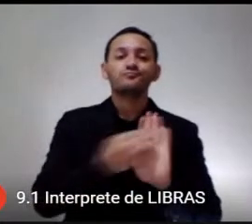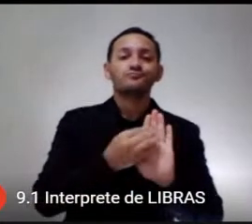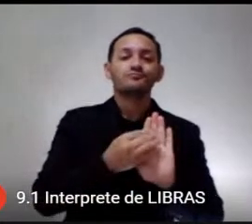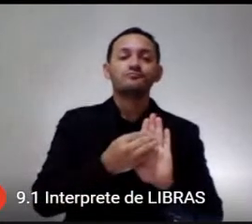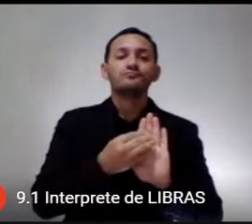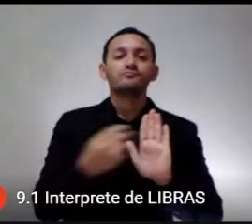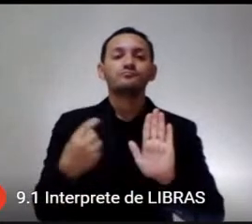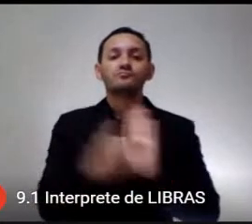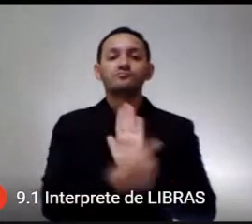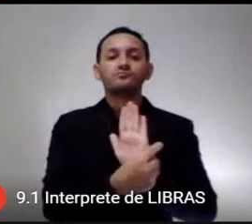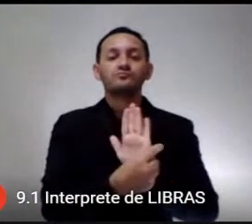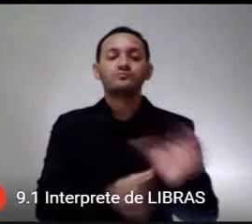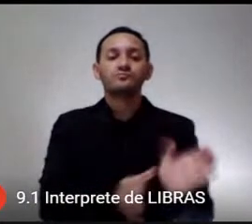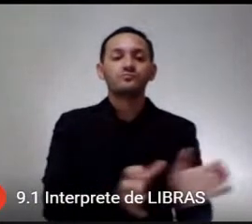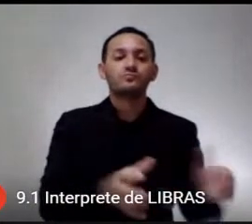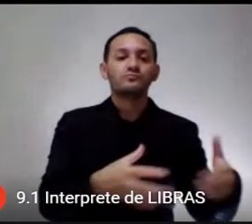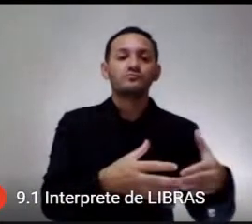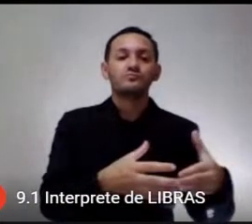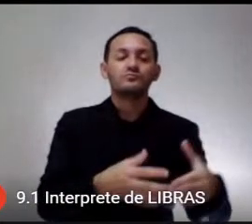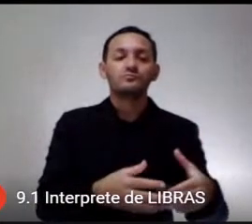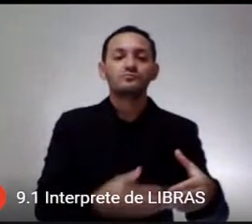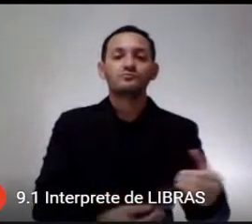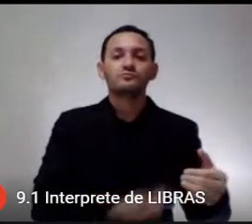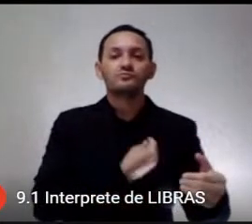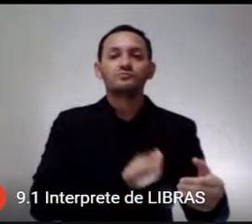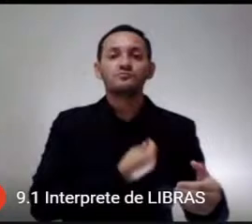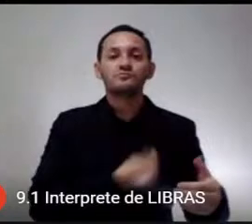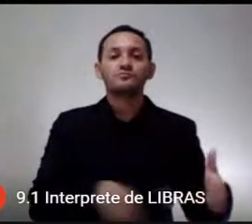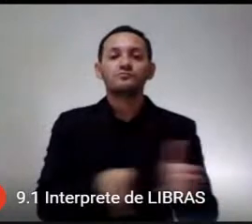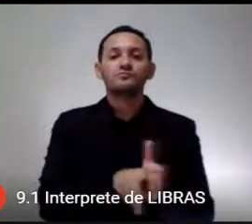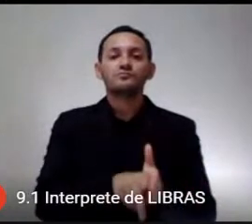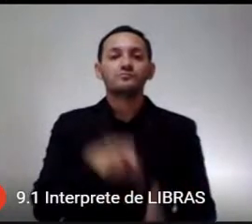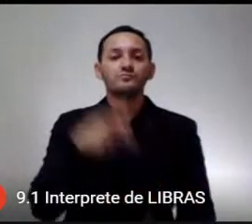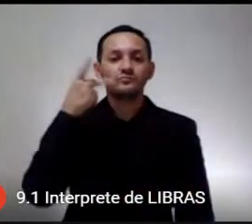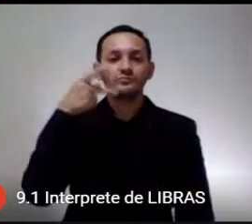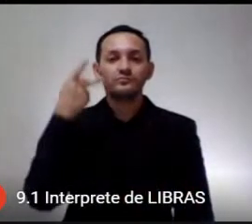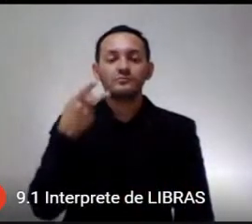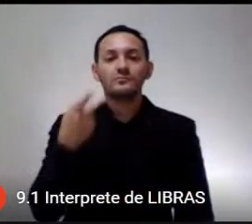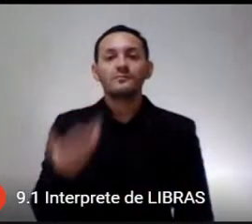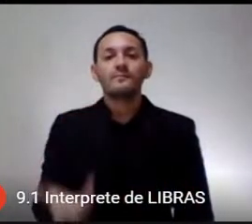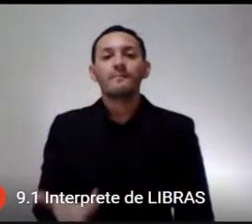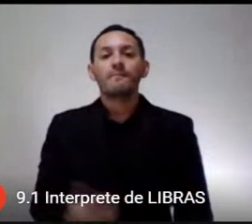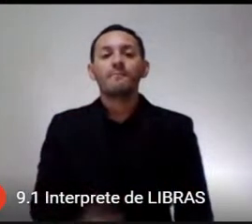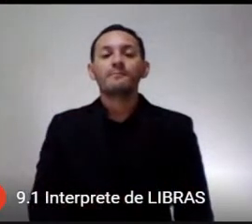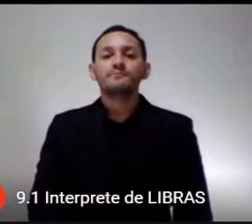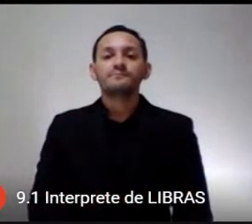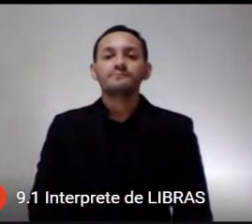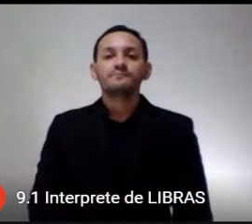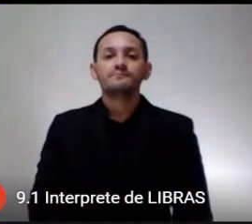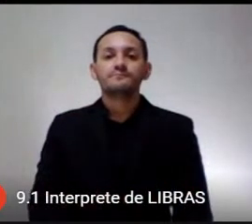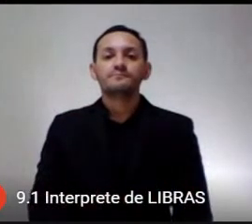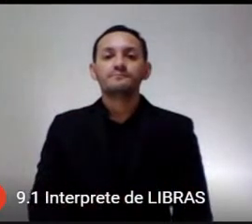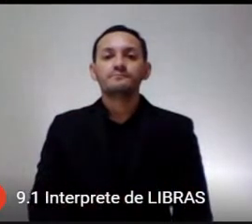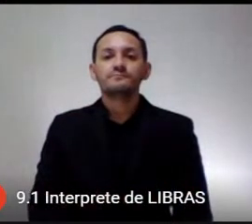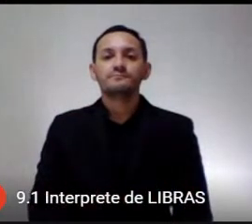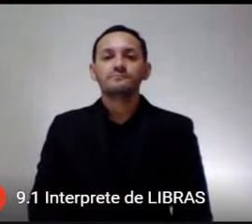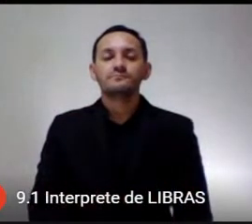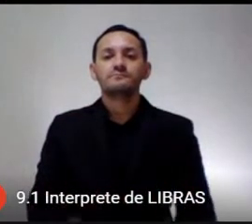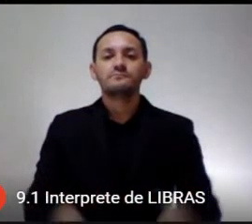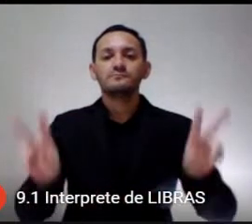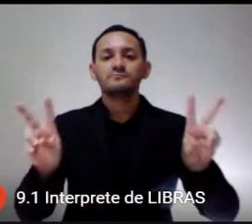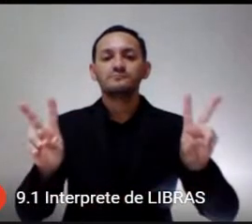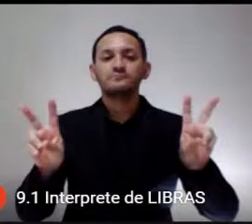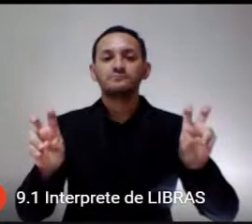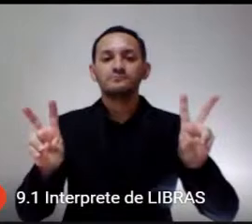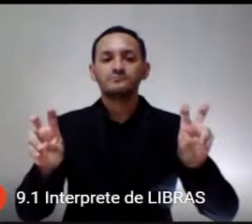a relação de filiados, não é isso? Isso. Sim, ela está considerando que essa é uma questão para ser decidida